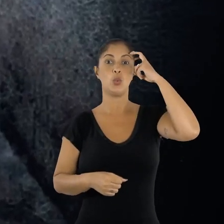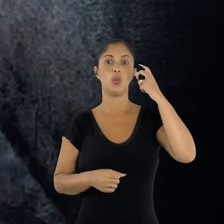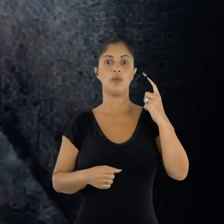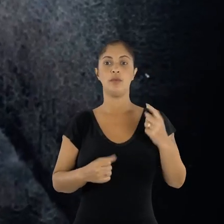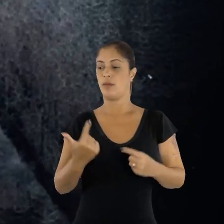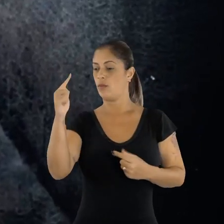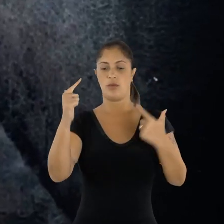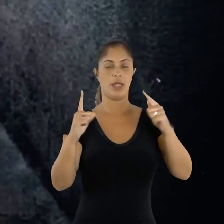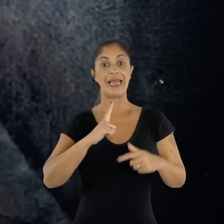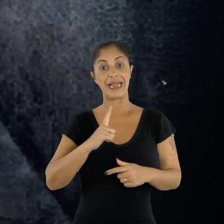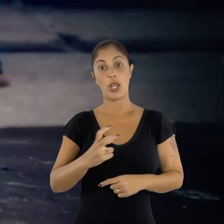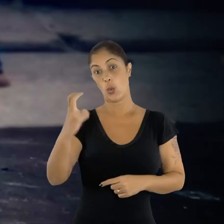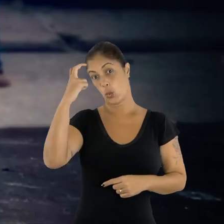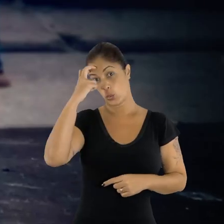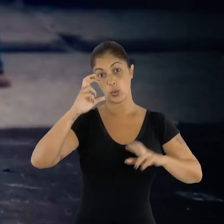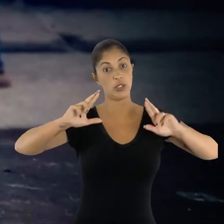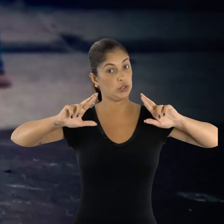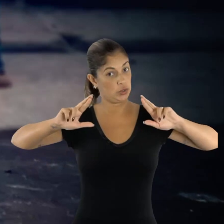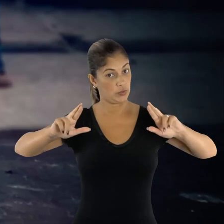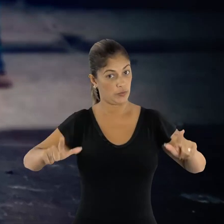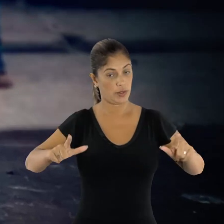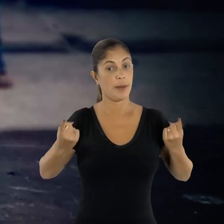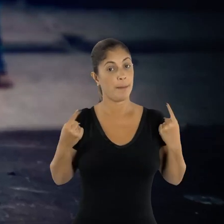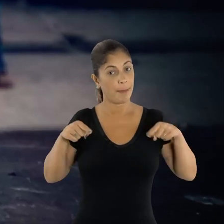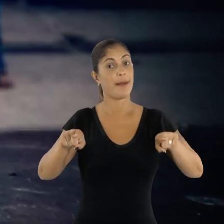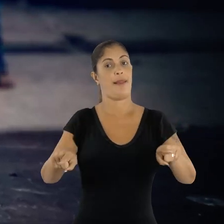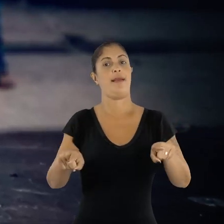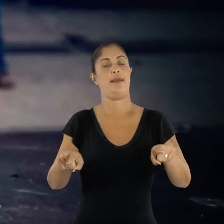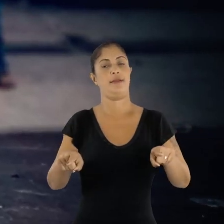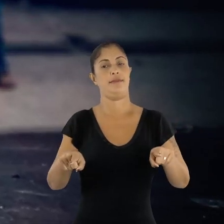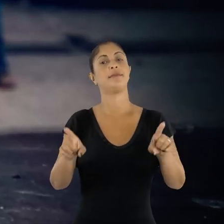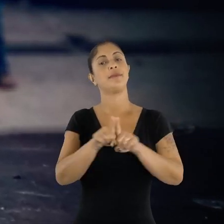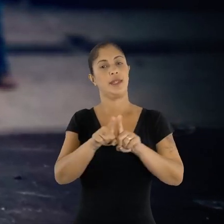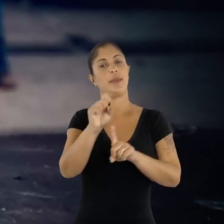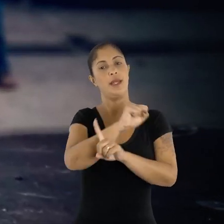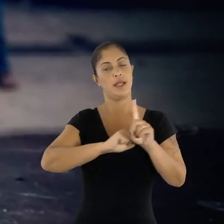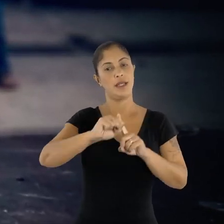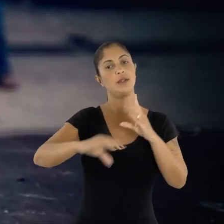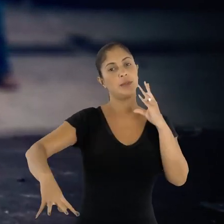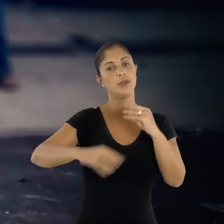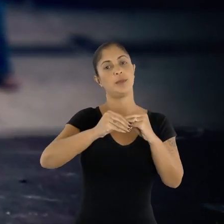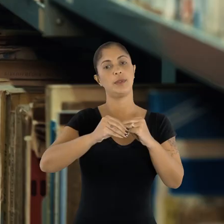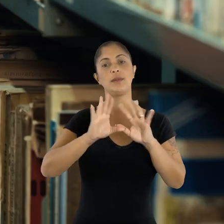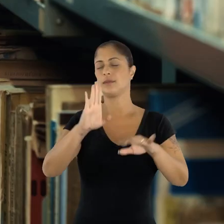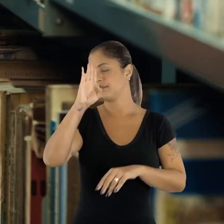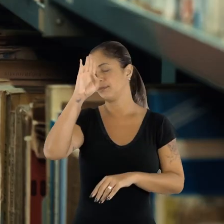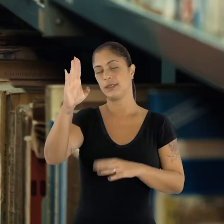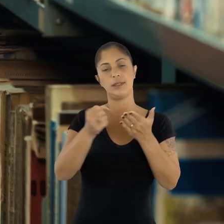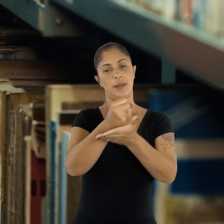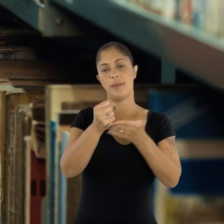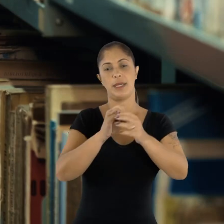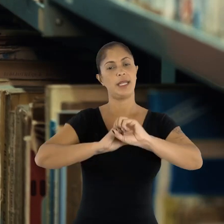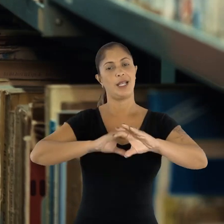outro. Existem culturas distintas, paralelas e socialmente complementares. Isso é um